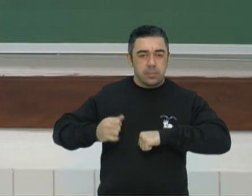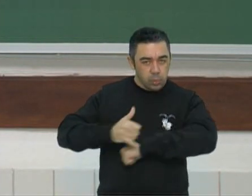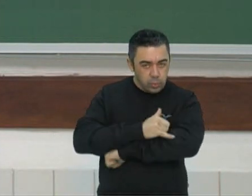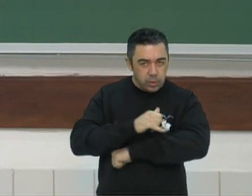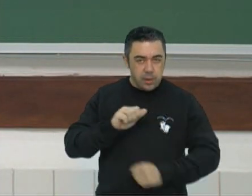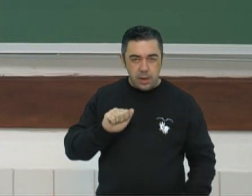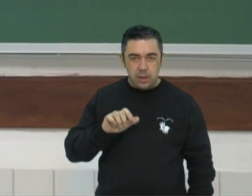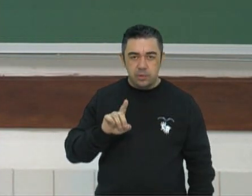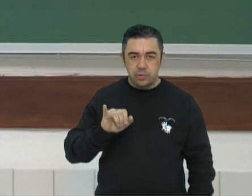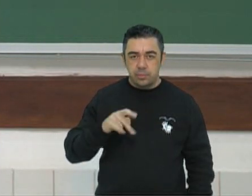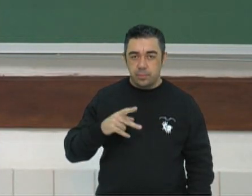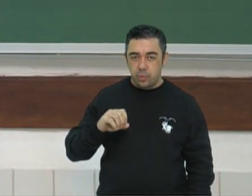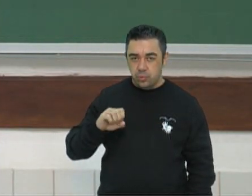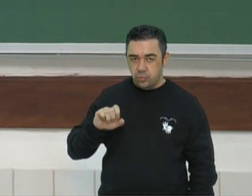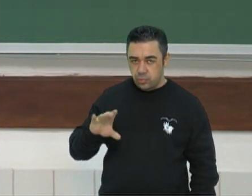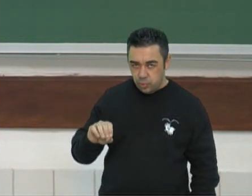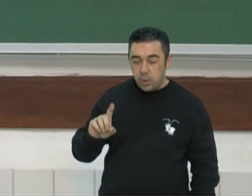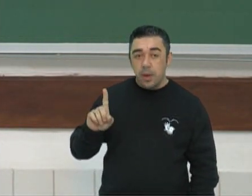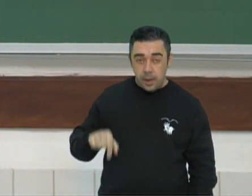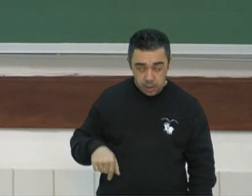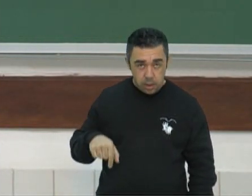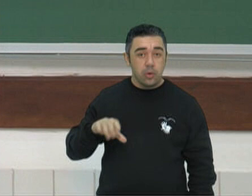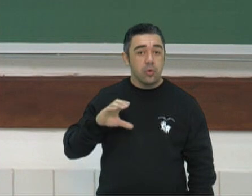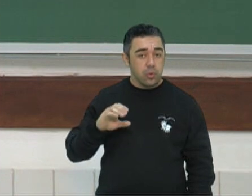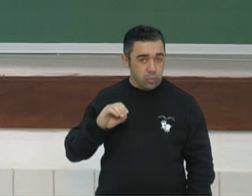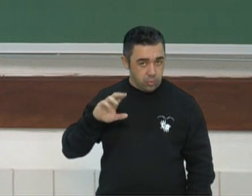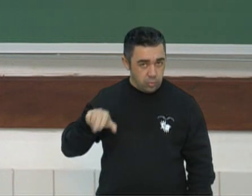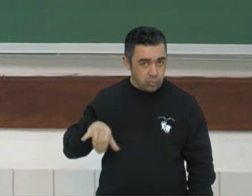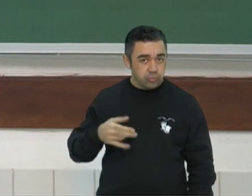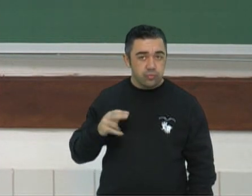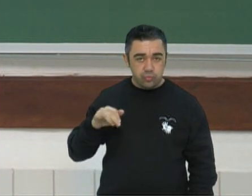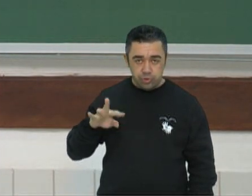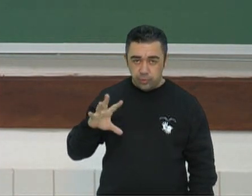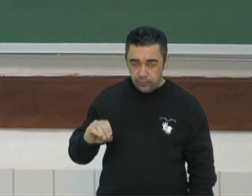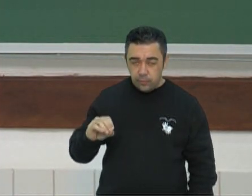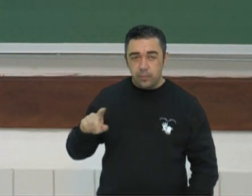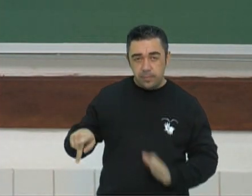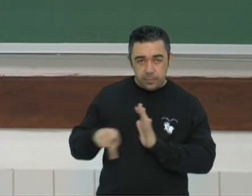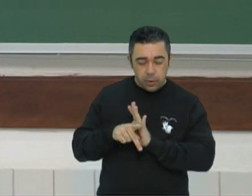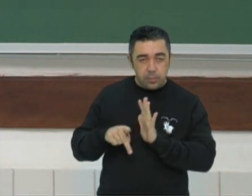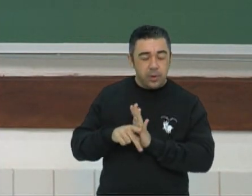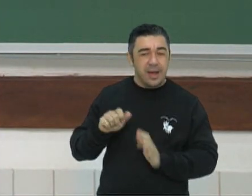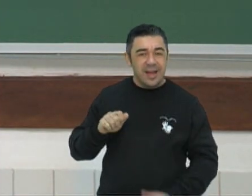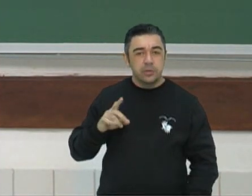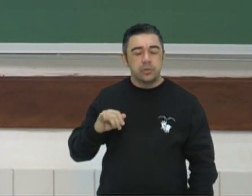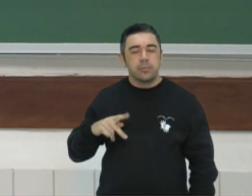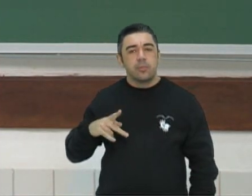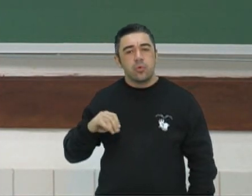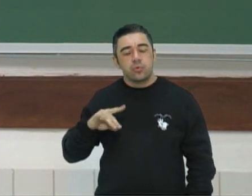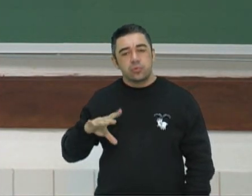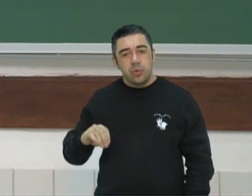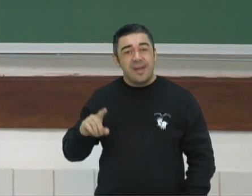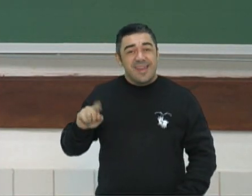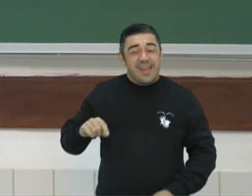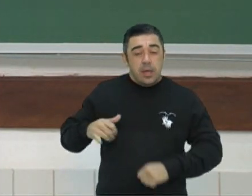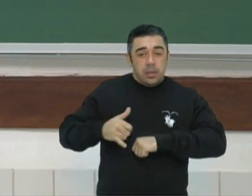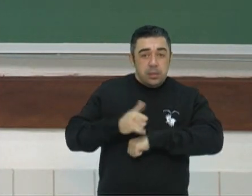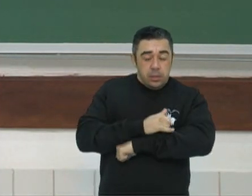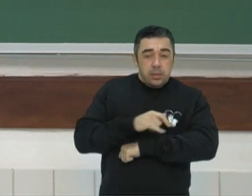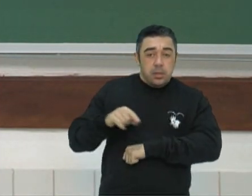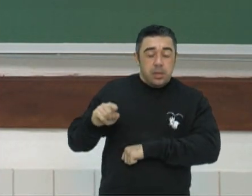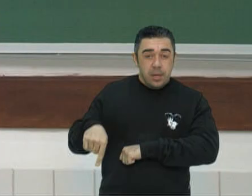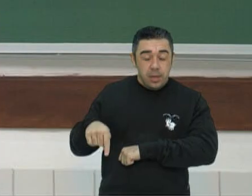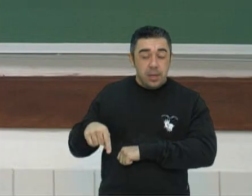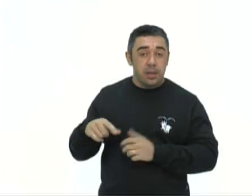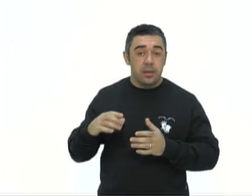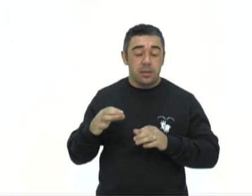relacionado ali é um tecido conjuntivo, né, chamado tecido conjuntivo adiposo, e aquelas células lá que acumulam gordura, tá?